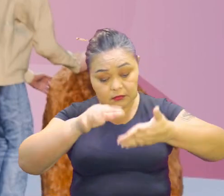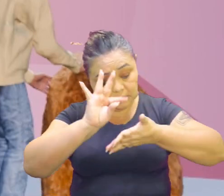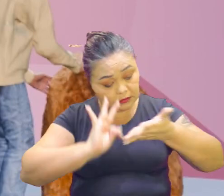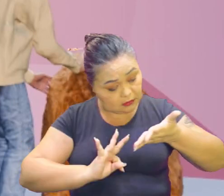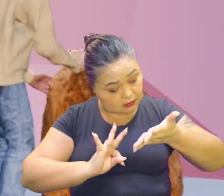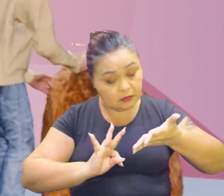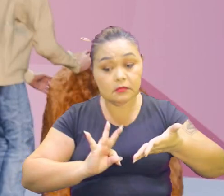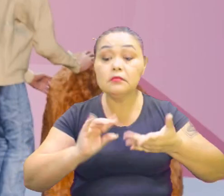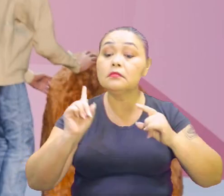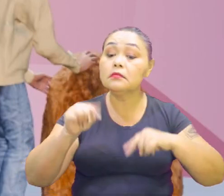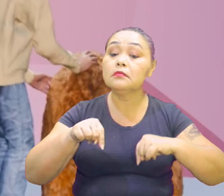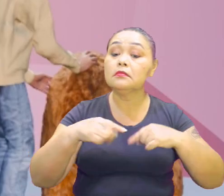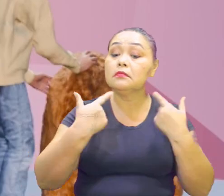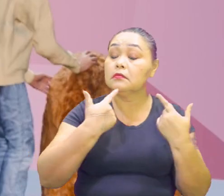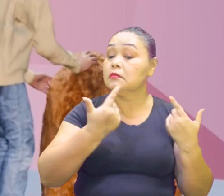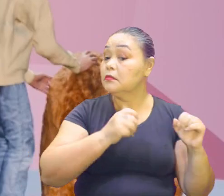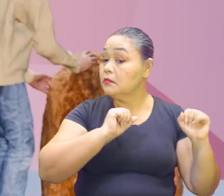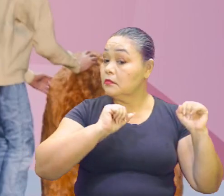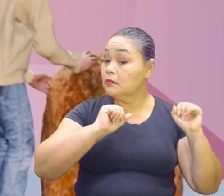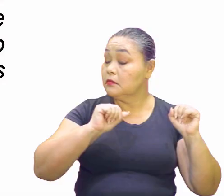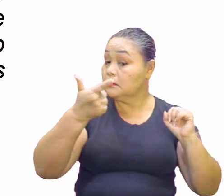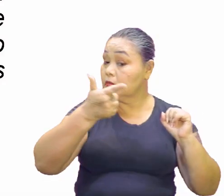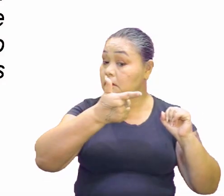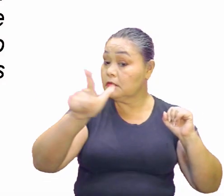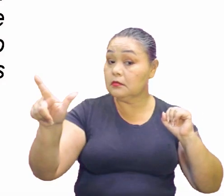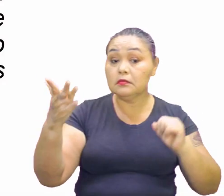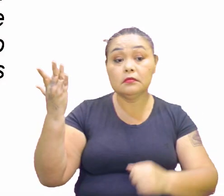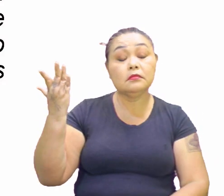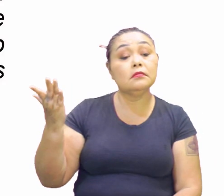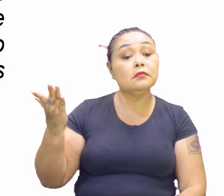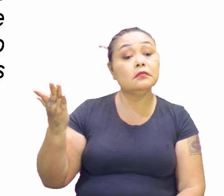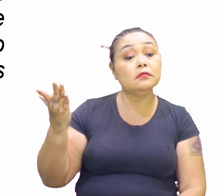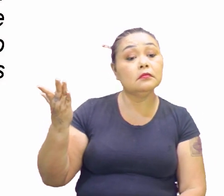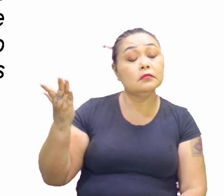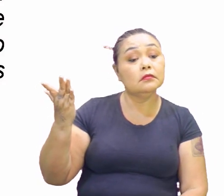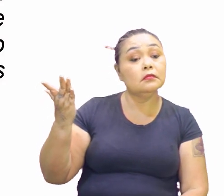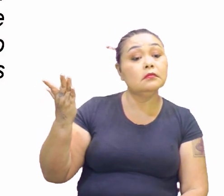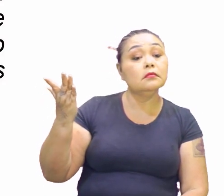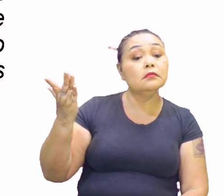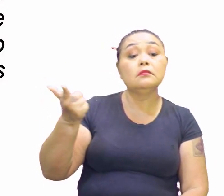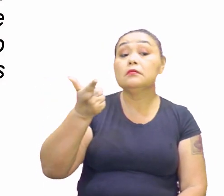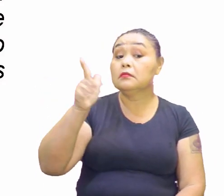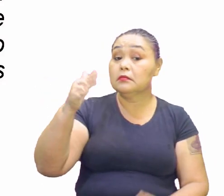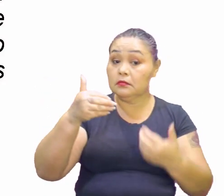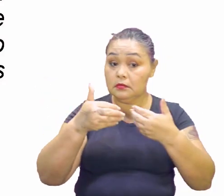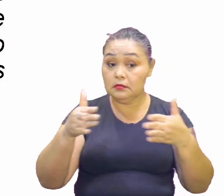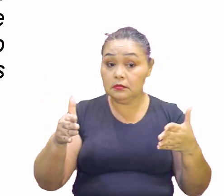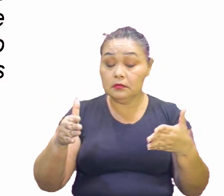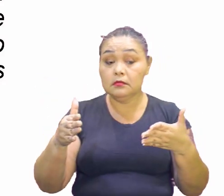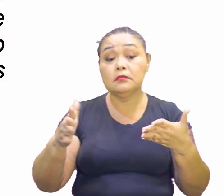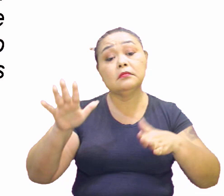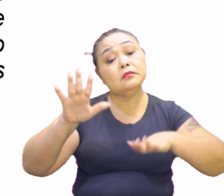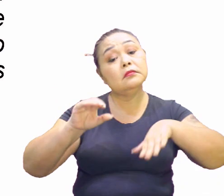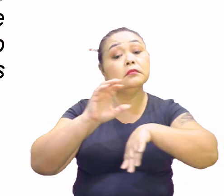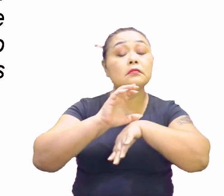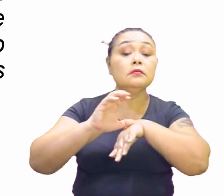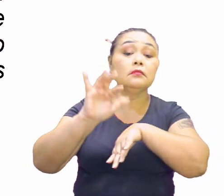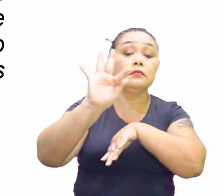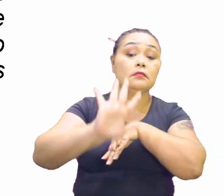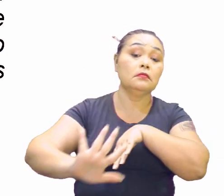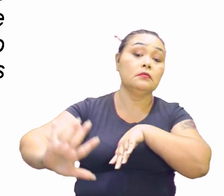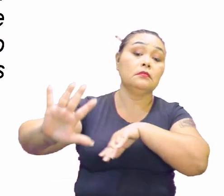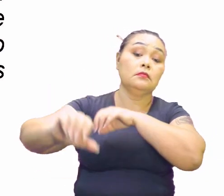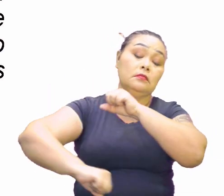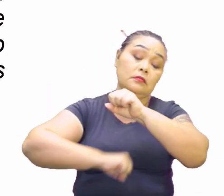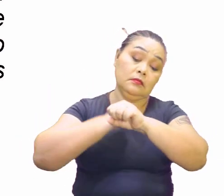texto. Exato. Então, vamos lá, então, mais outra aqui para vocês. Ó, outra introdução. Embora a